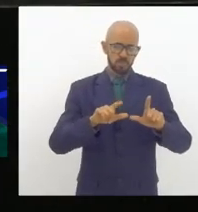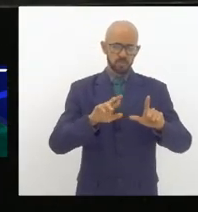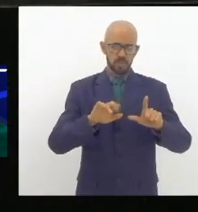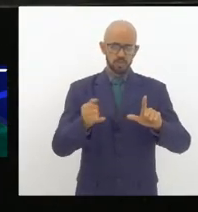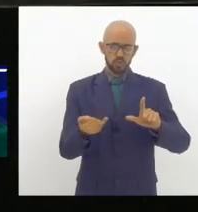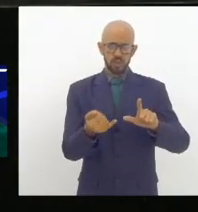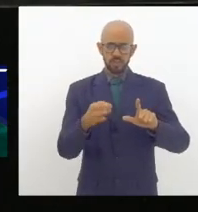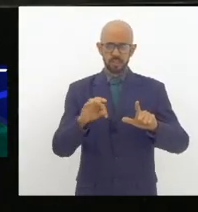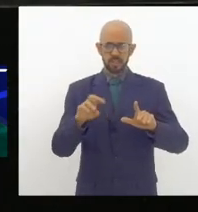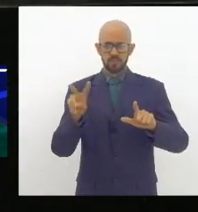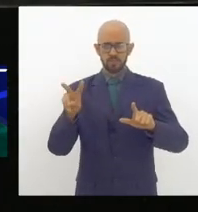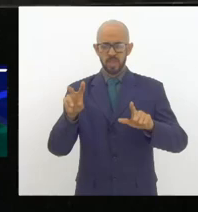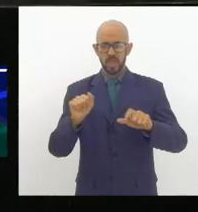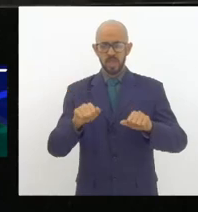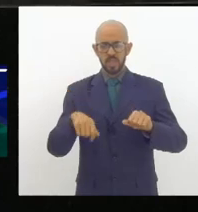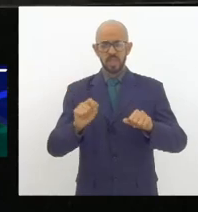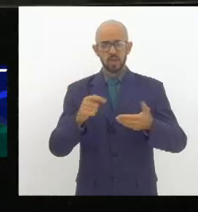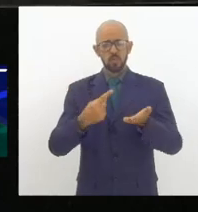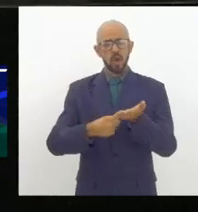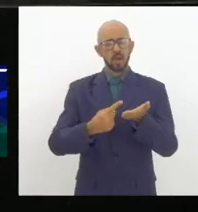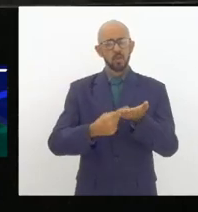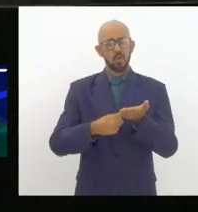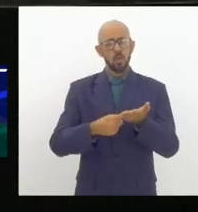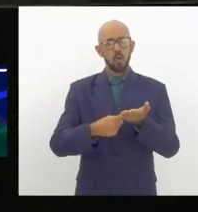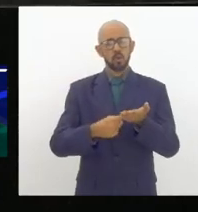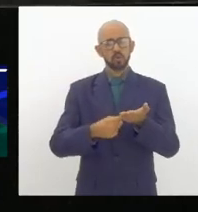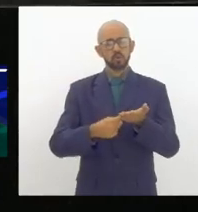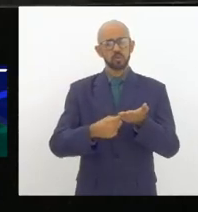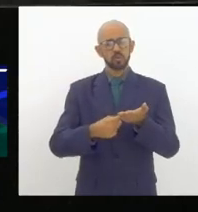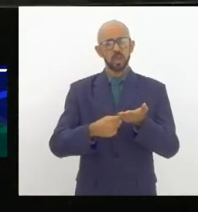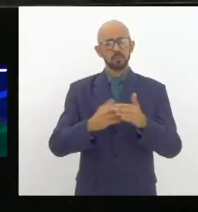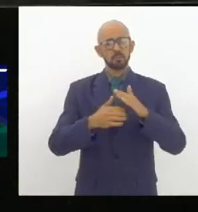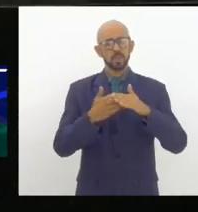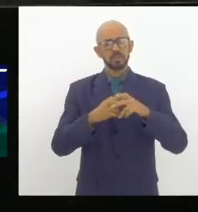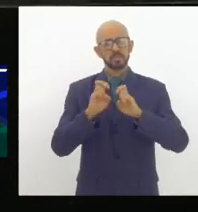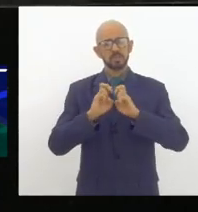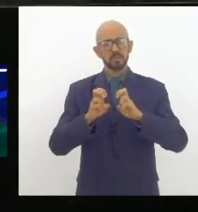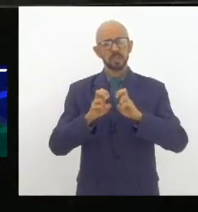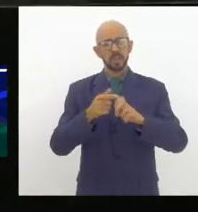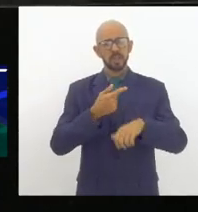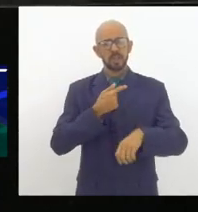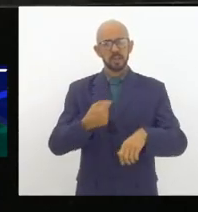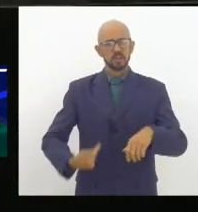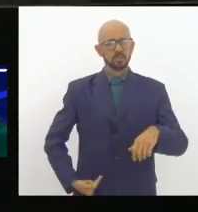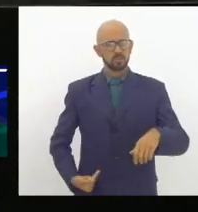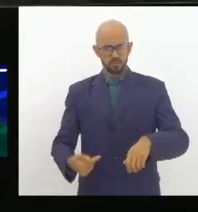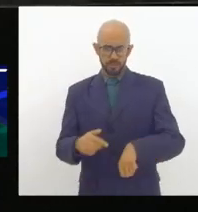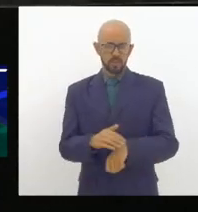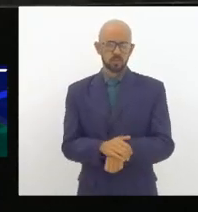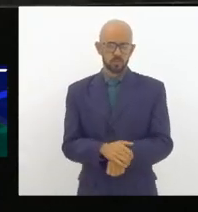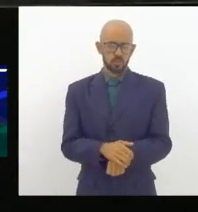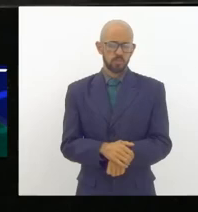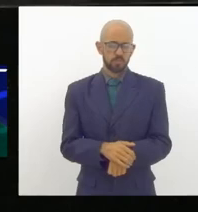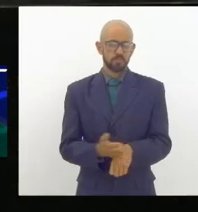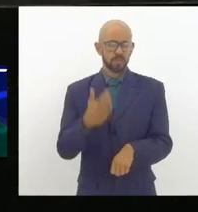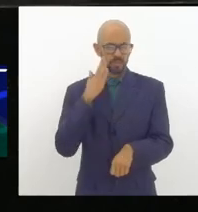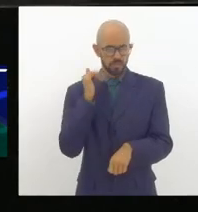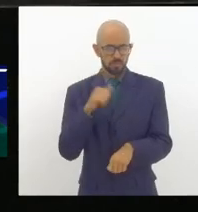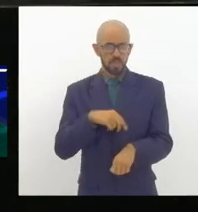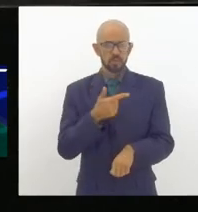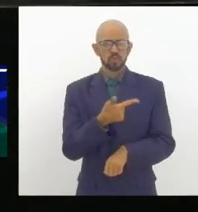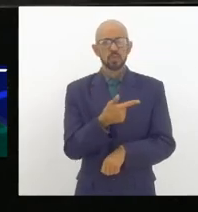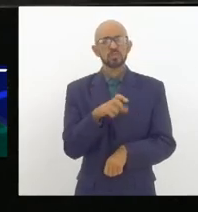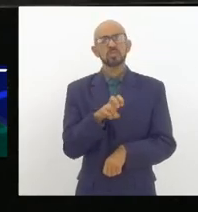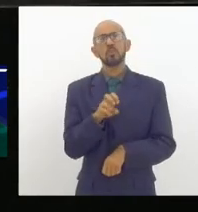acordo entre Governo do Estado e SuperVia visando evitar a paralisação de serviços começar a empresa e o teor de